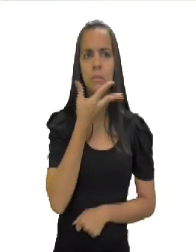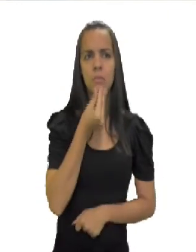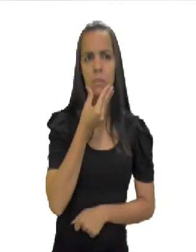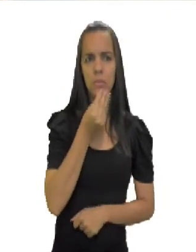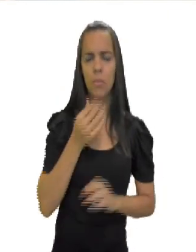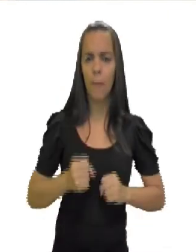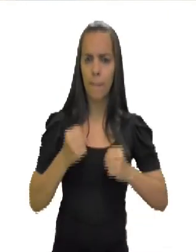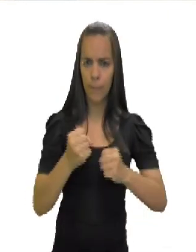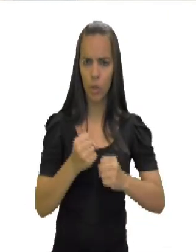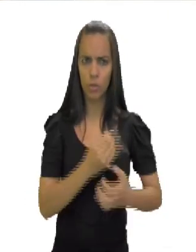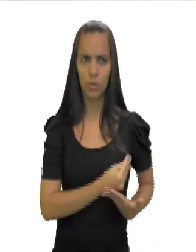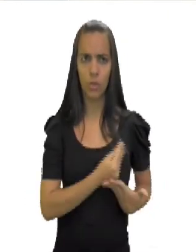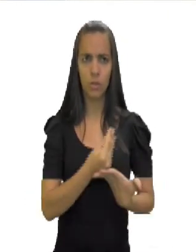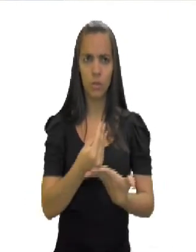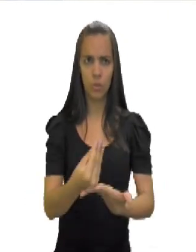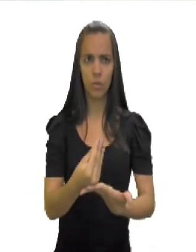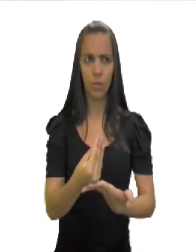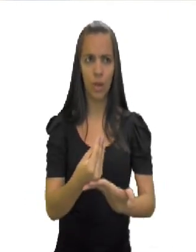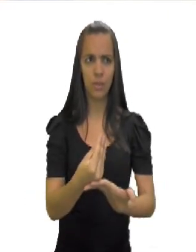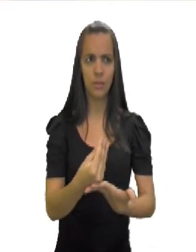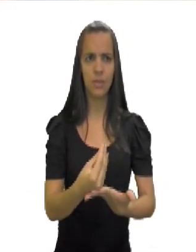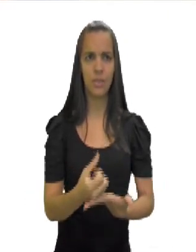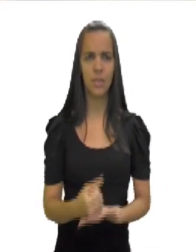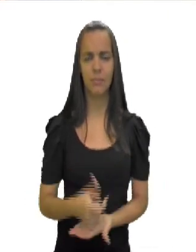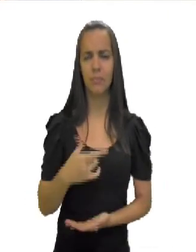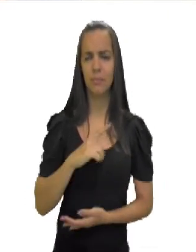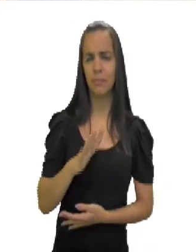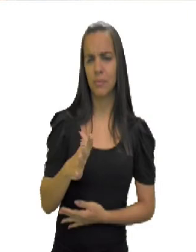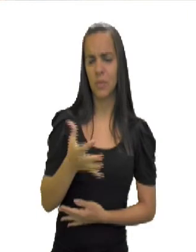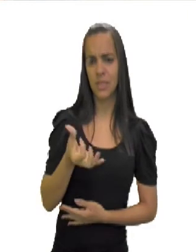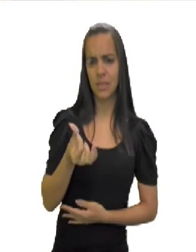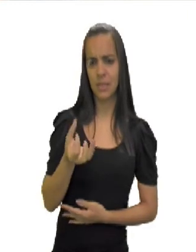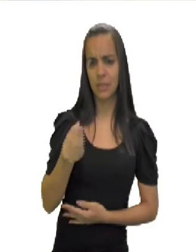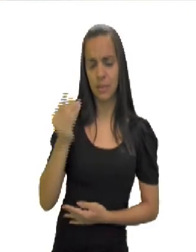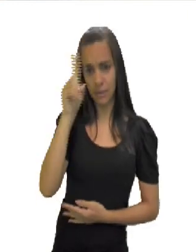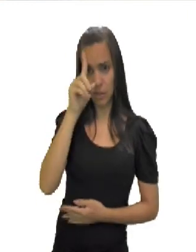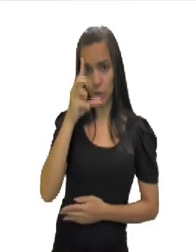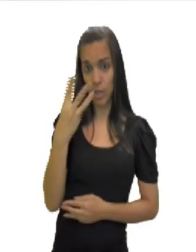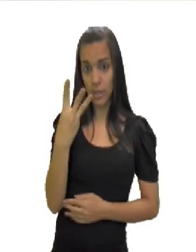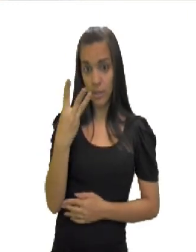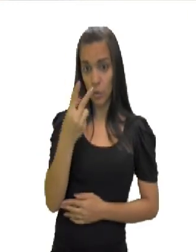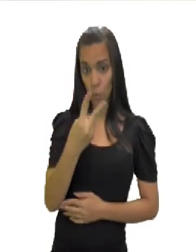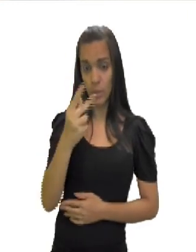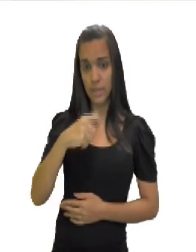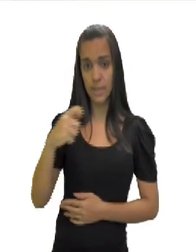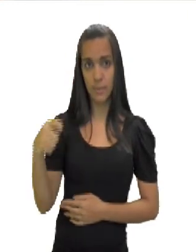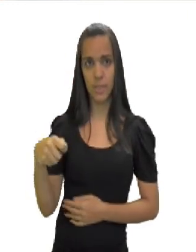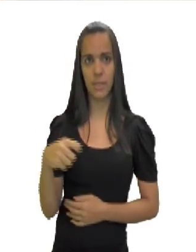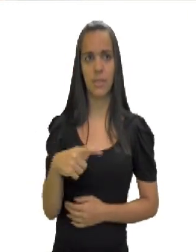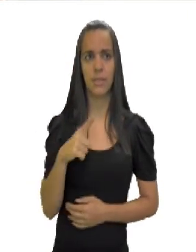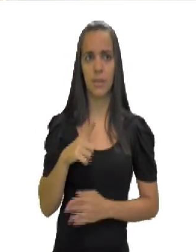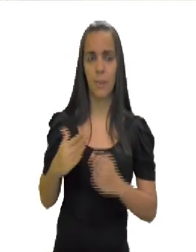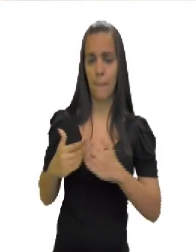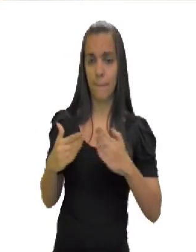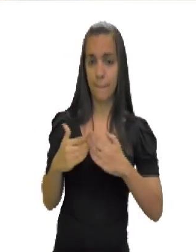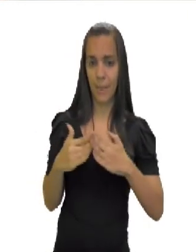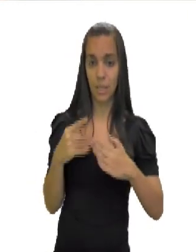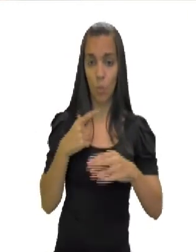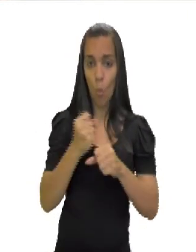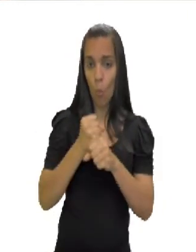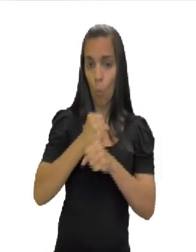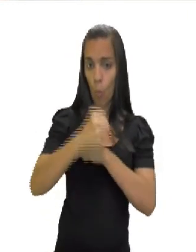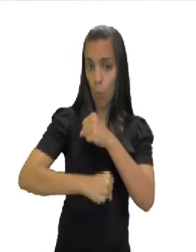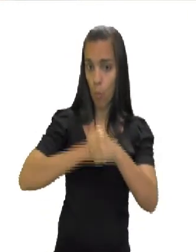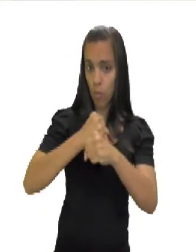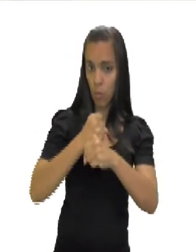Homens podem fazer doação de sangue a cada 60 dias, com máximo de 4 doações por